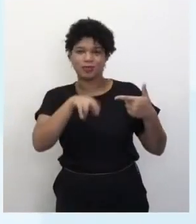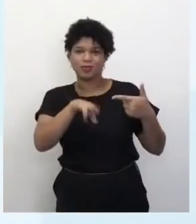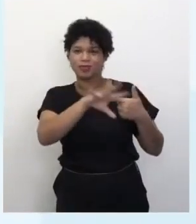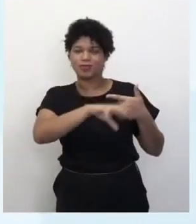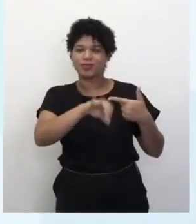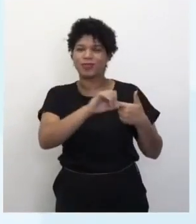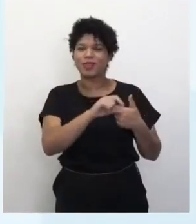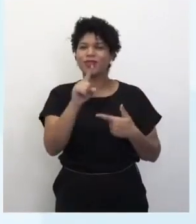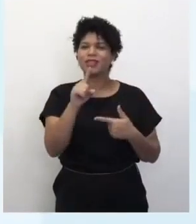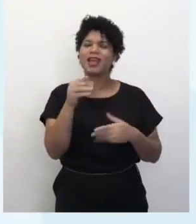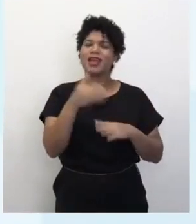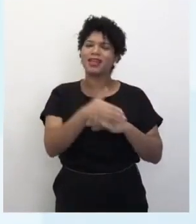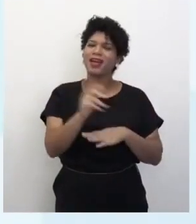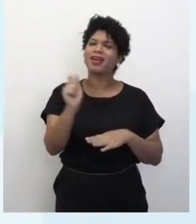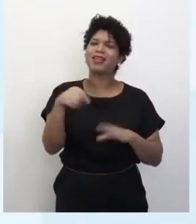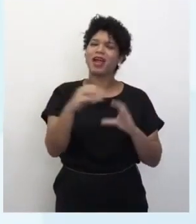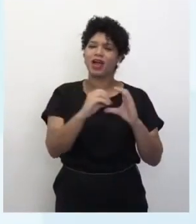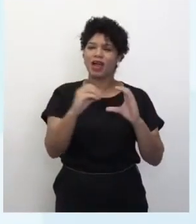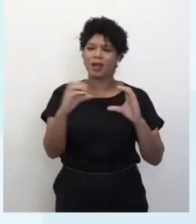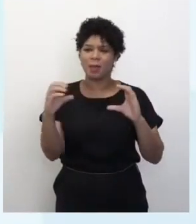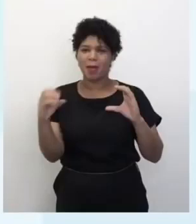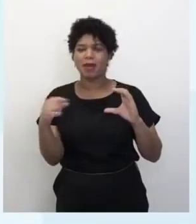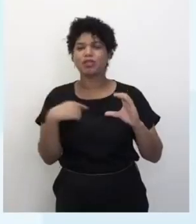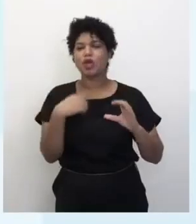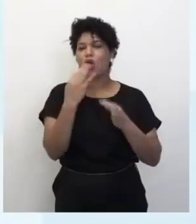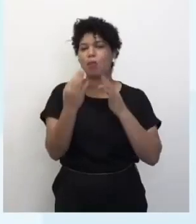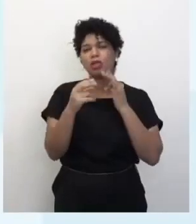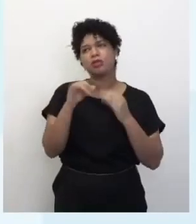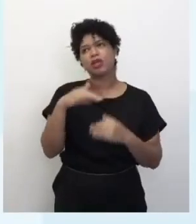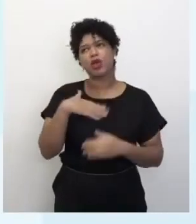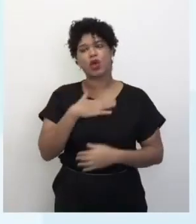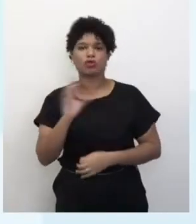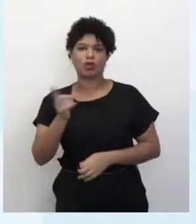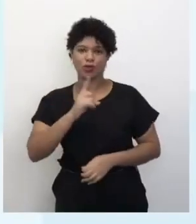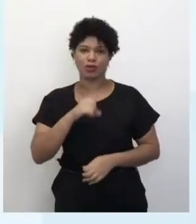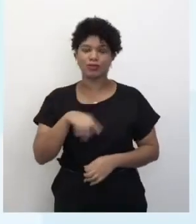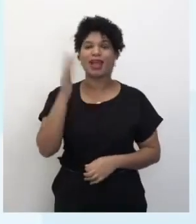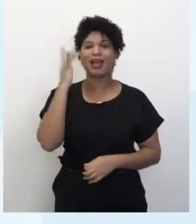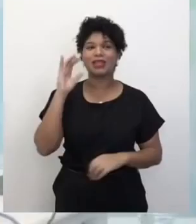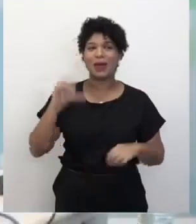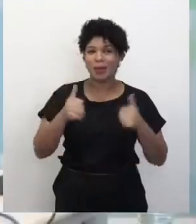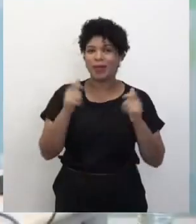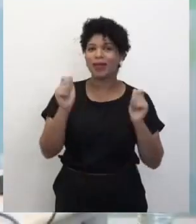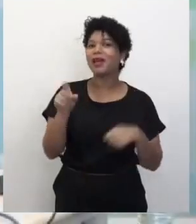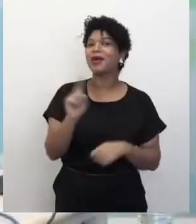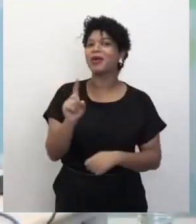carinhas felizes, deem a sua opinião, digam se vocês estão gostando ou não, se tem algo a melhorar, que a gente